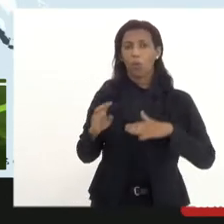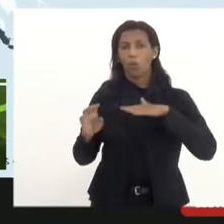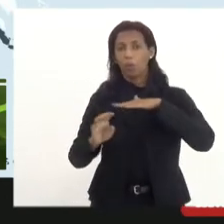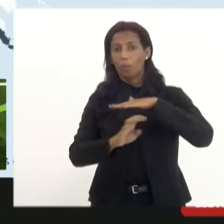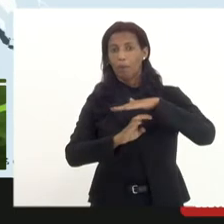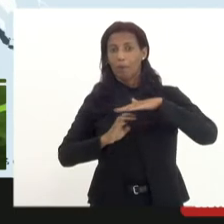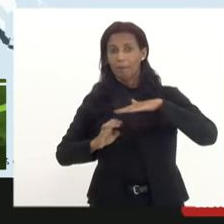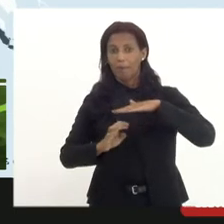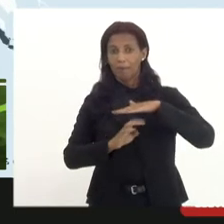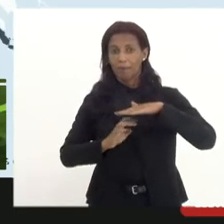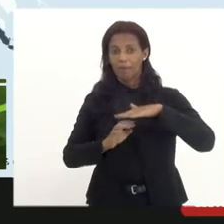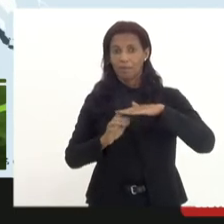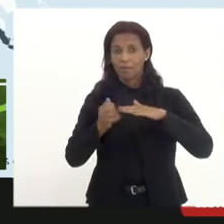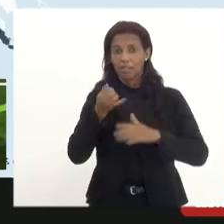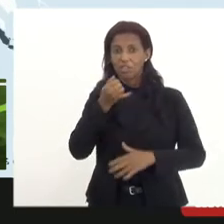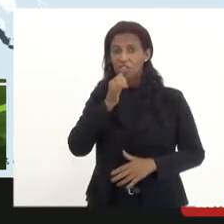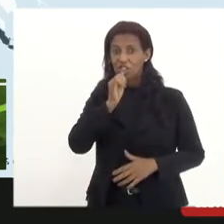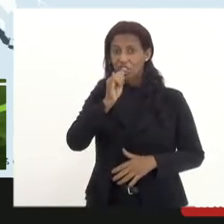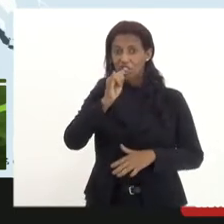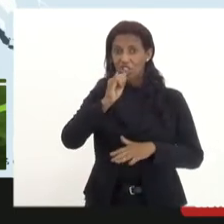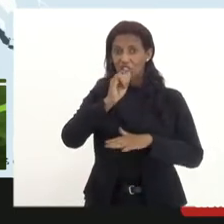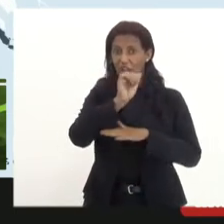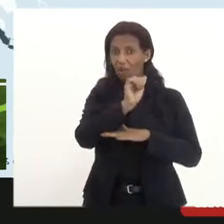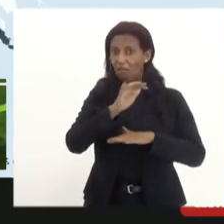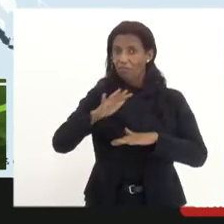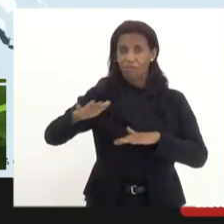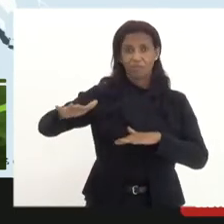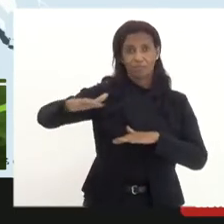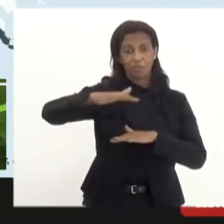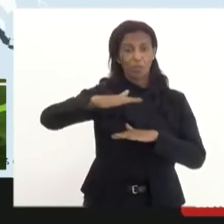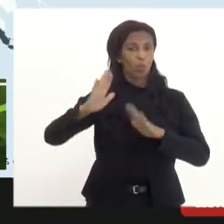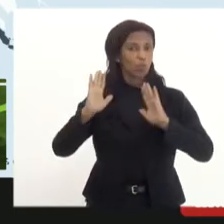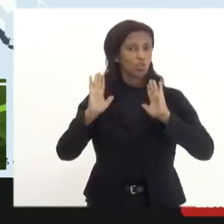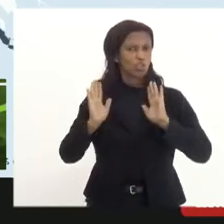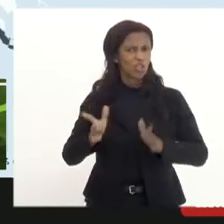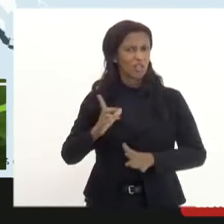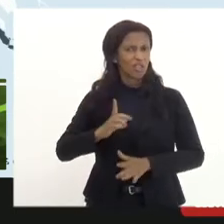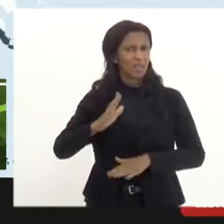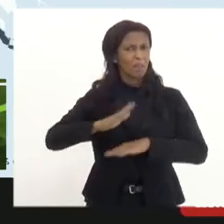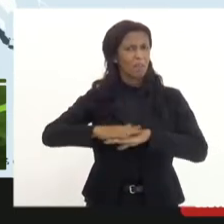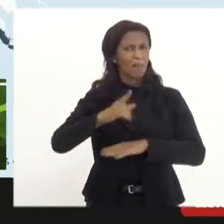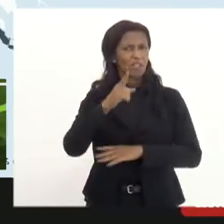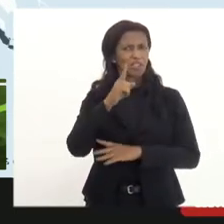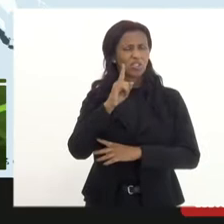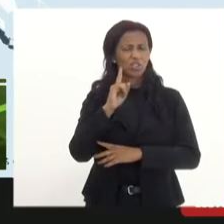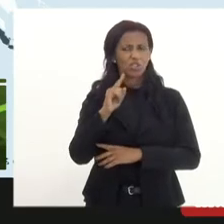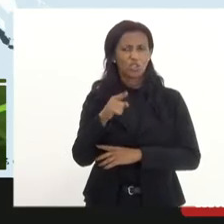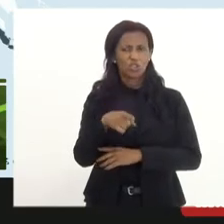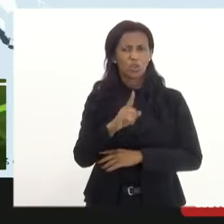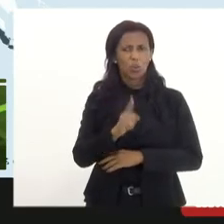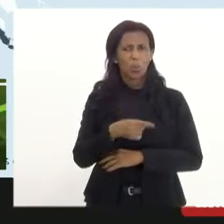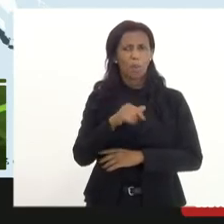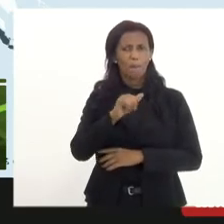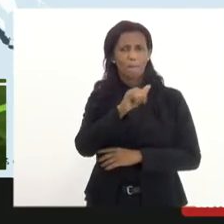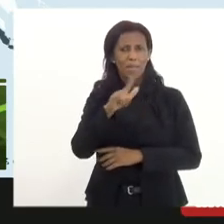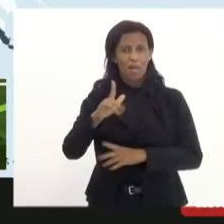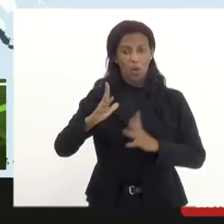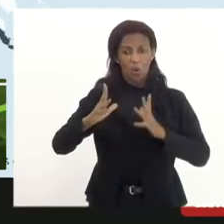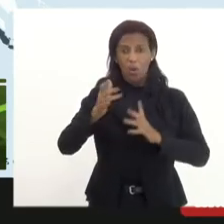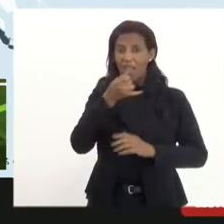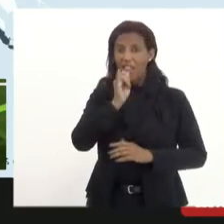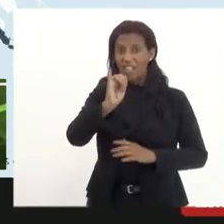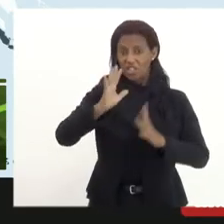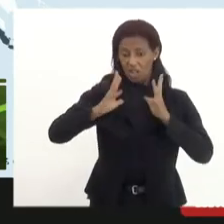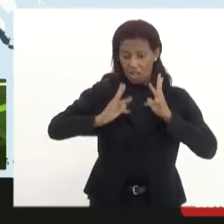energia ampla. E hoje a prova disso é que nós já atendemos mais de 1 milhão de lares europeus com energia limpa.